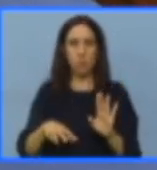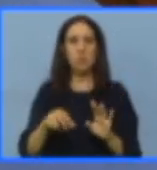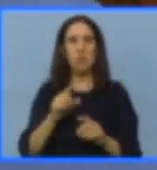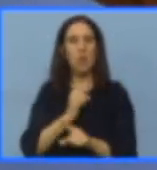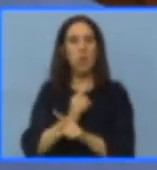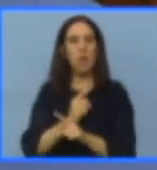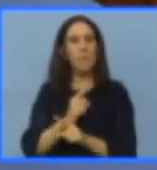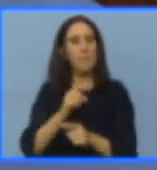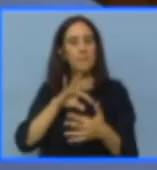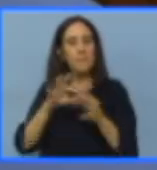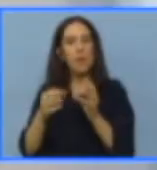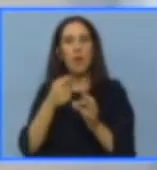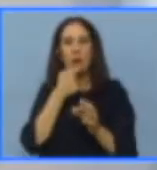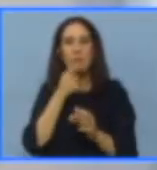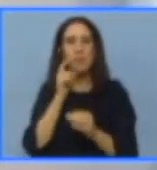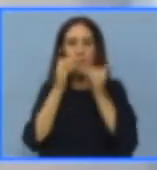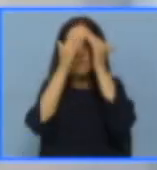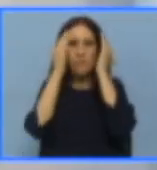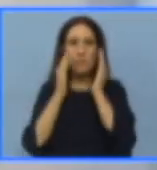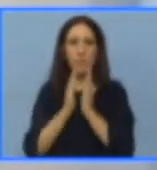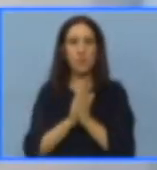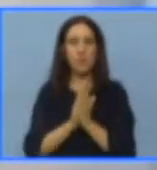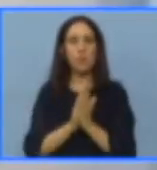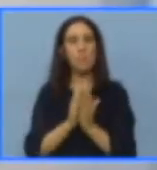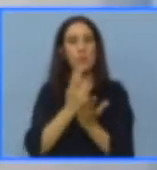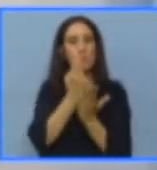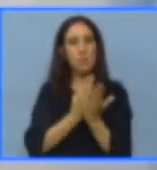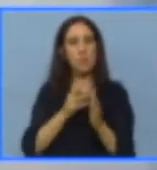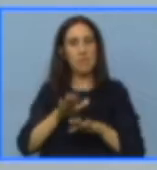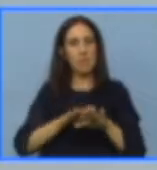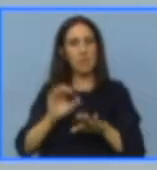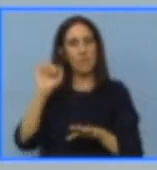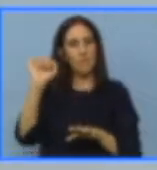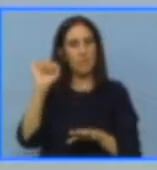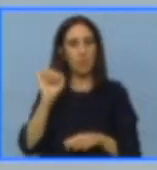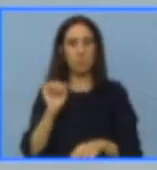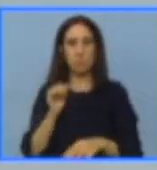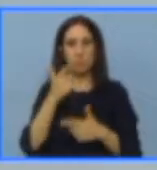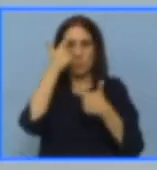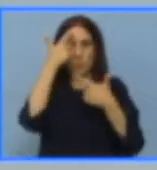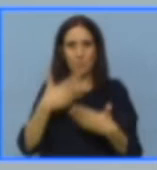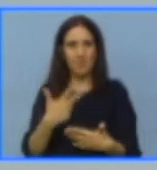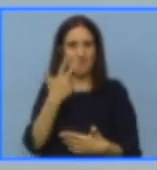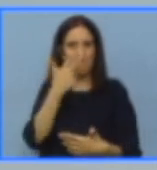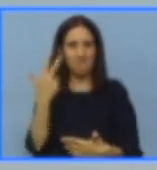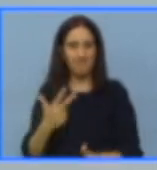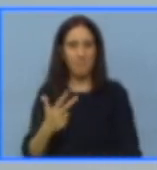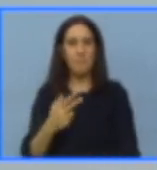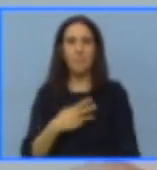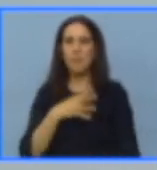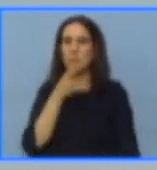mesmo denominador, a iconografia da Virgem pelos mestres italianos. E é uma surpresa absolutamente total. Basta dizer